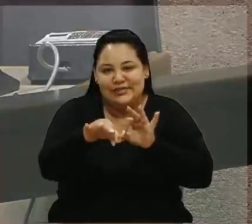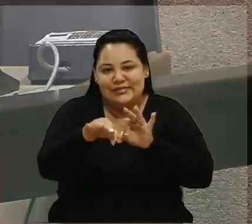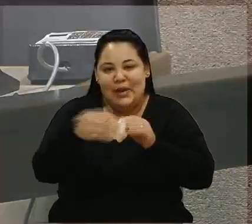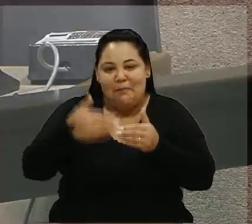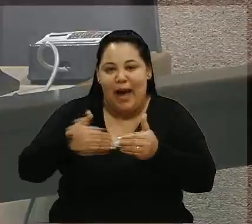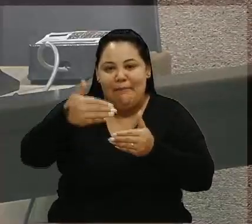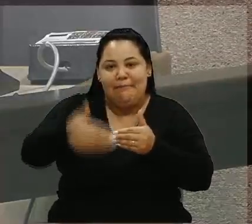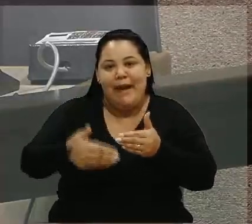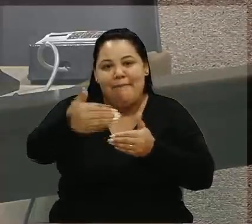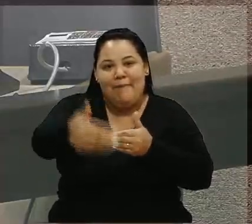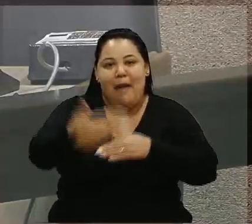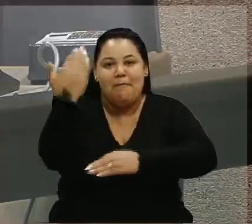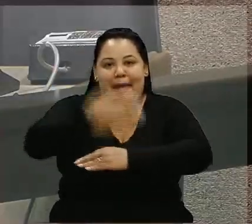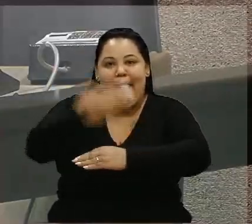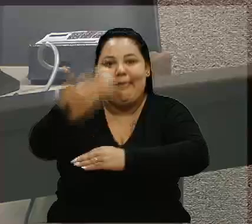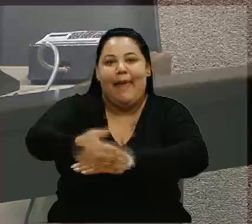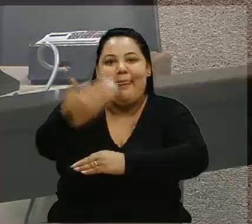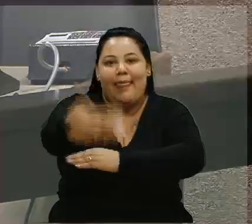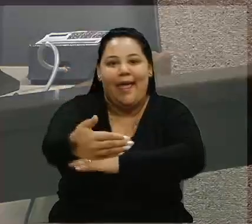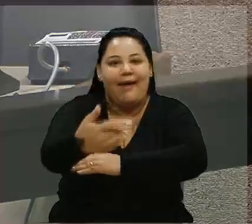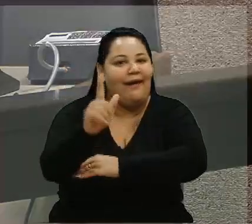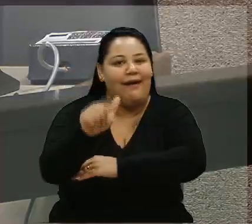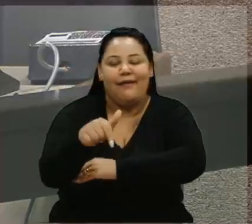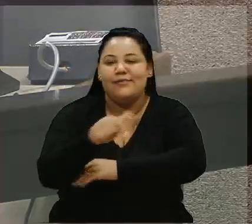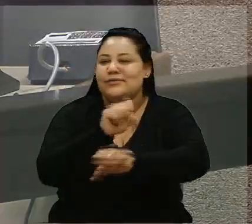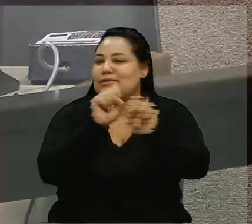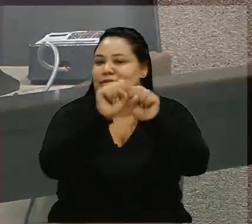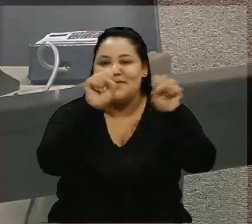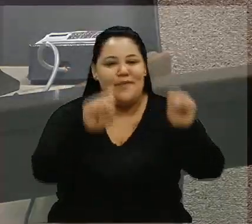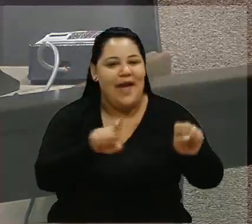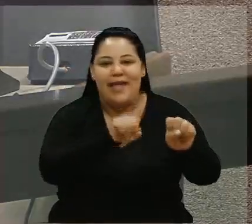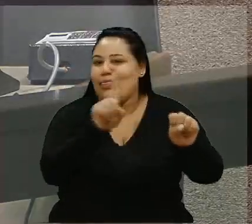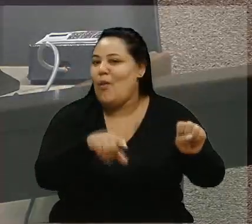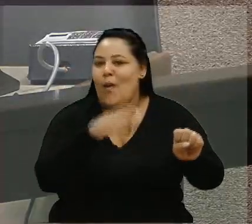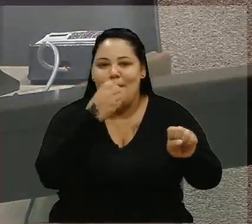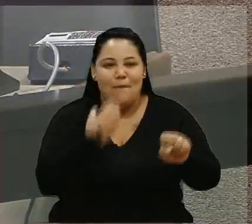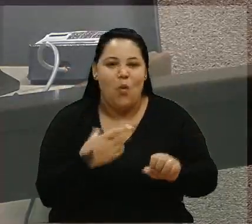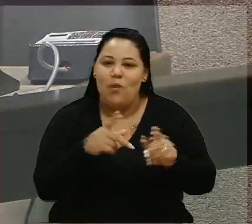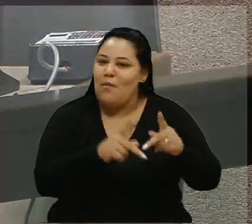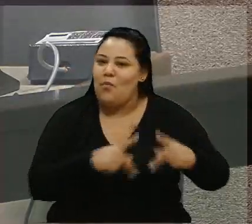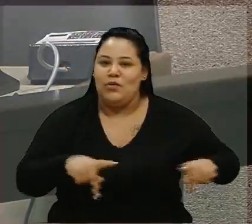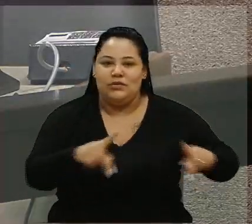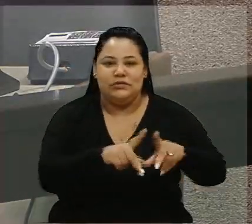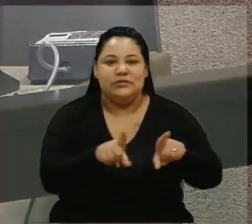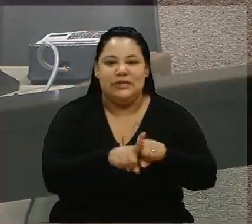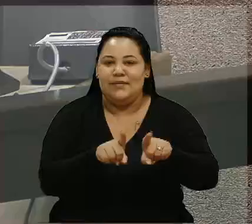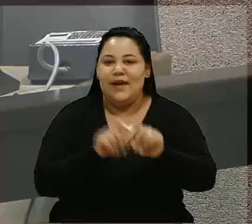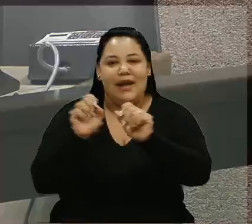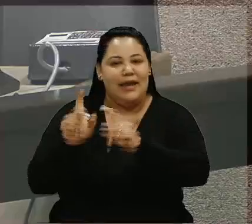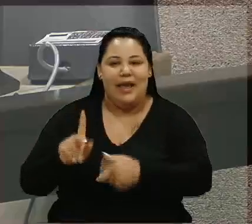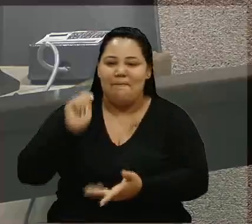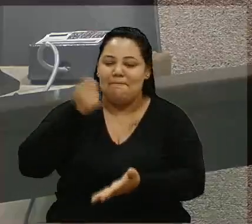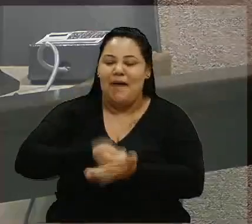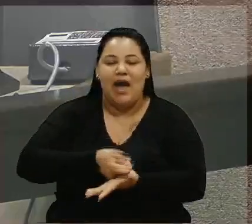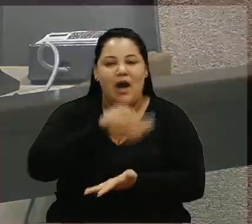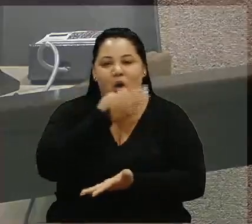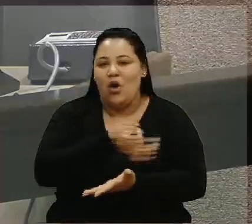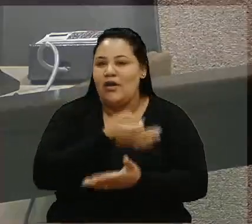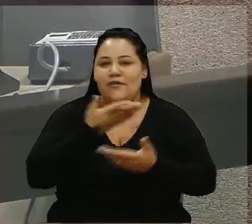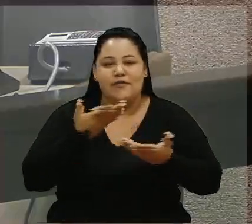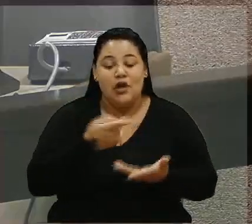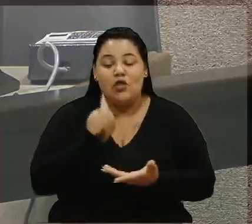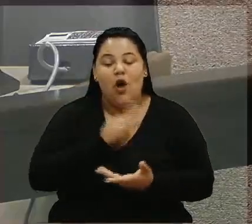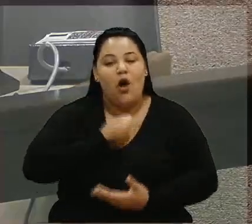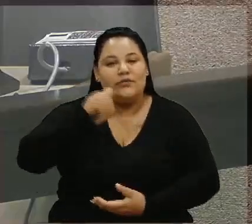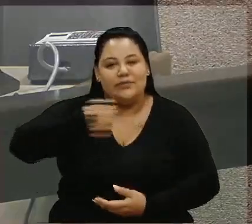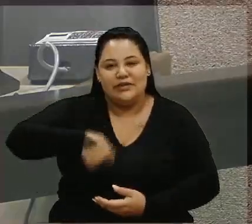um sistema que não faz bem para as pessoas, para os contribuintes, e a gente precisa